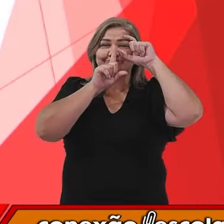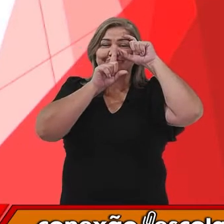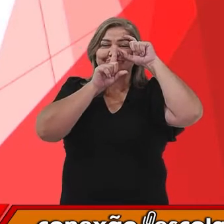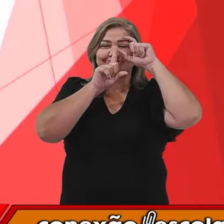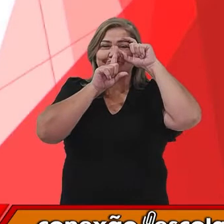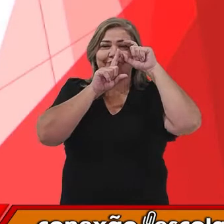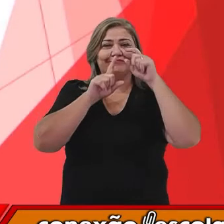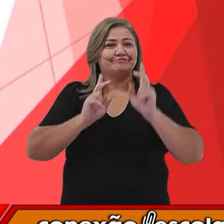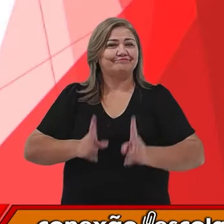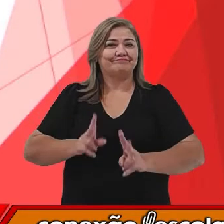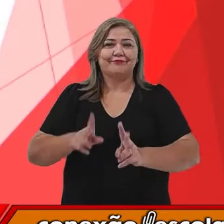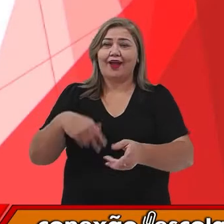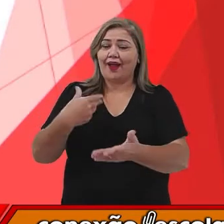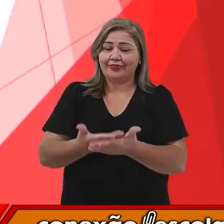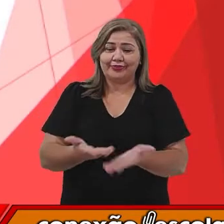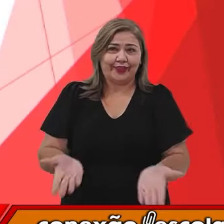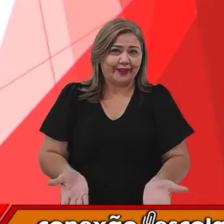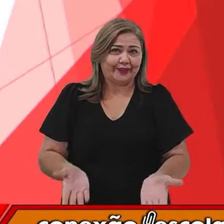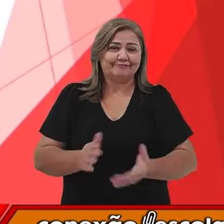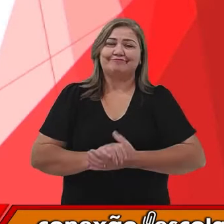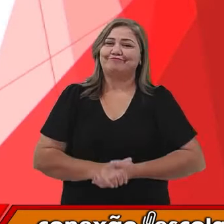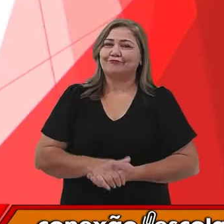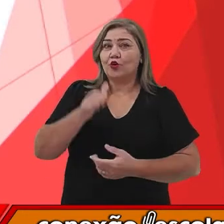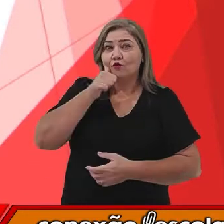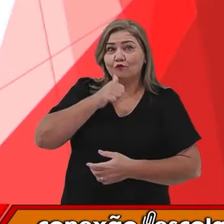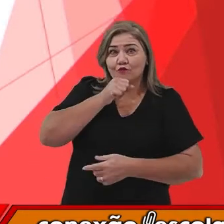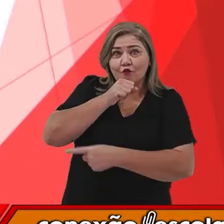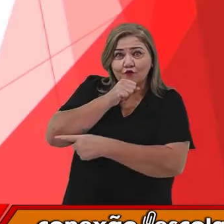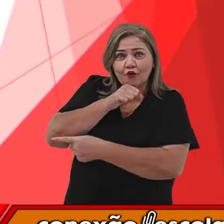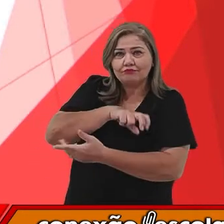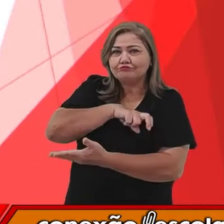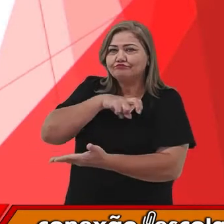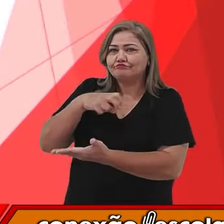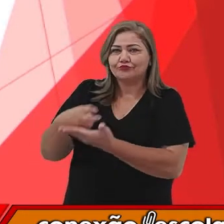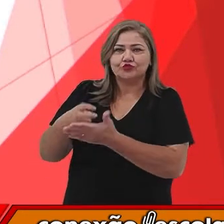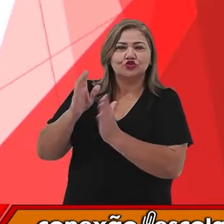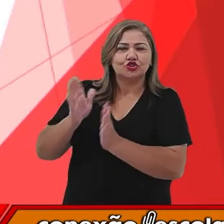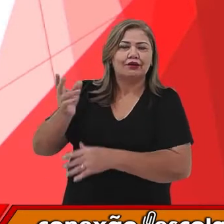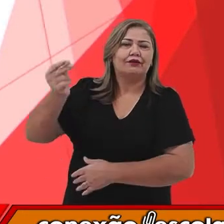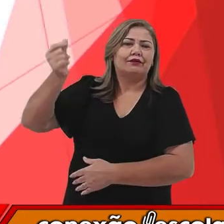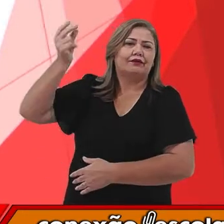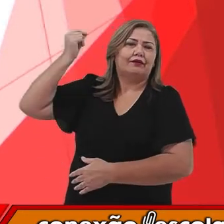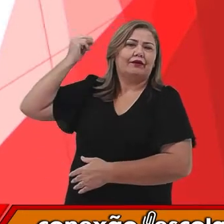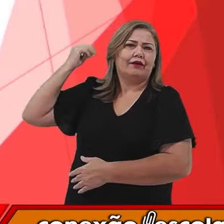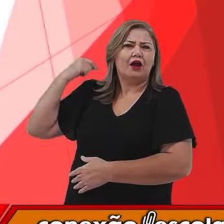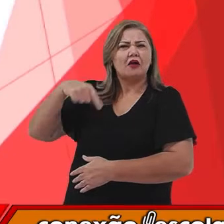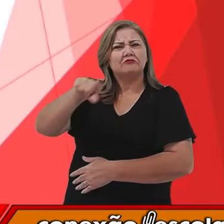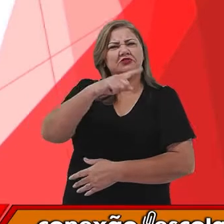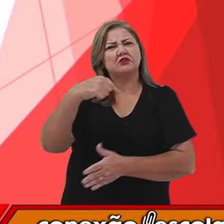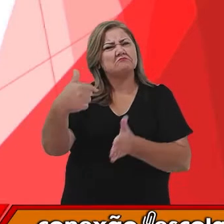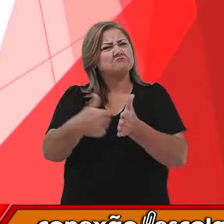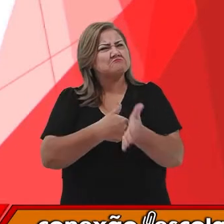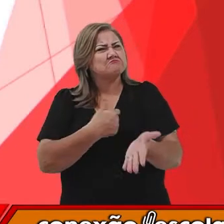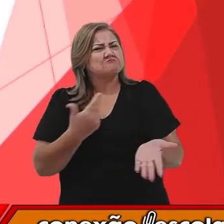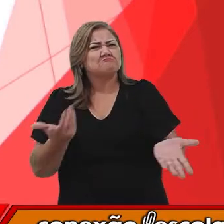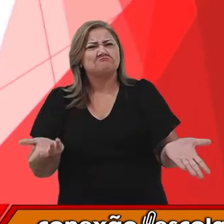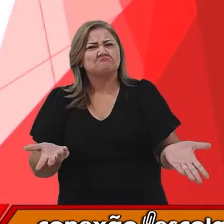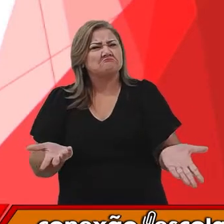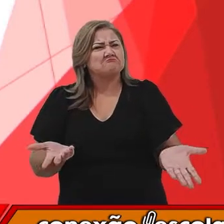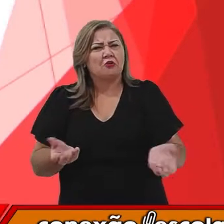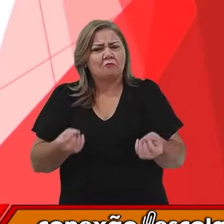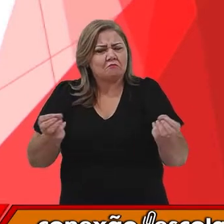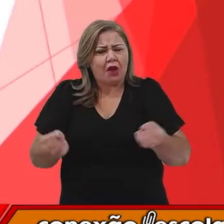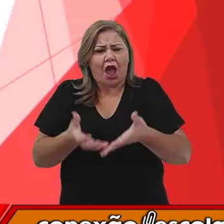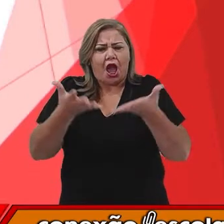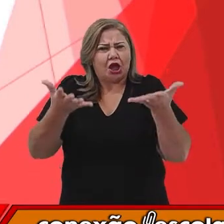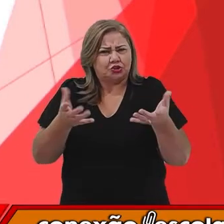parei. A avó Cornélia morreu há muito tempo. E vocês perguntarão, e aquela história da